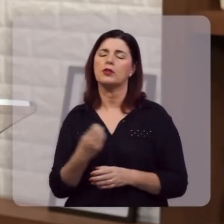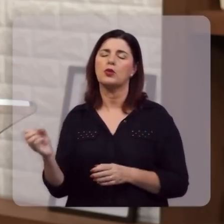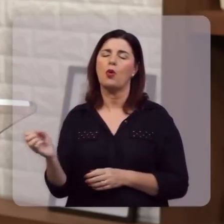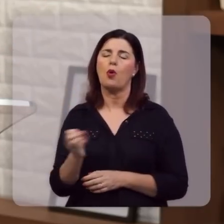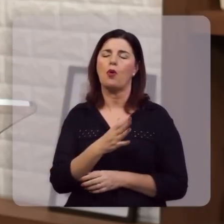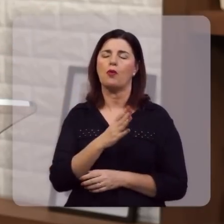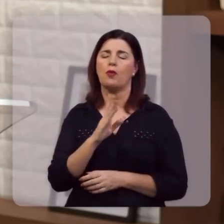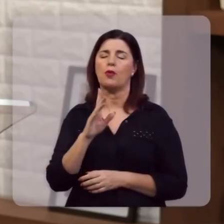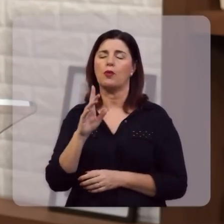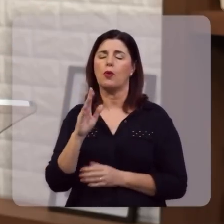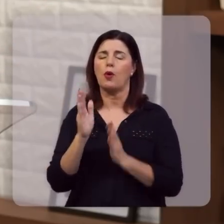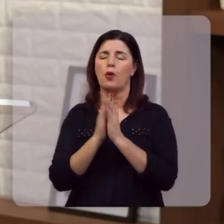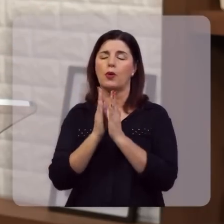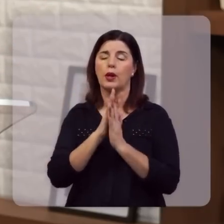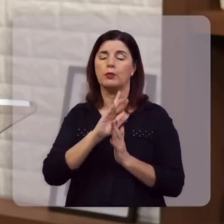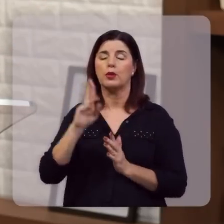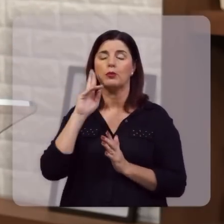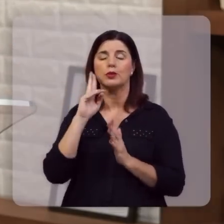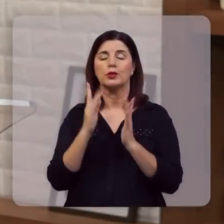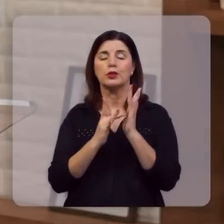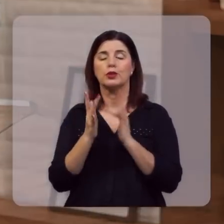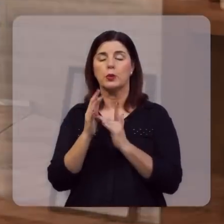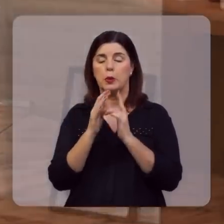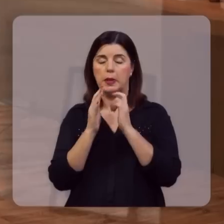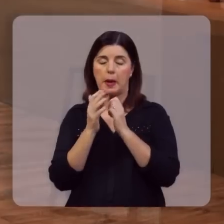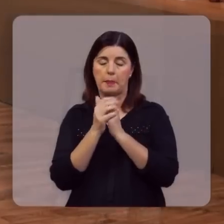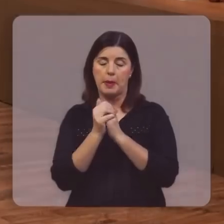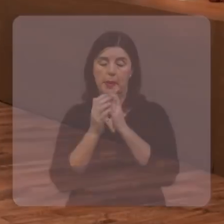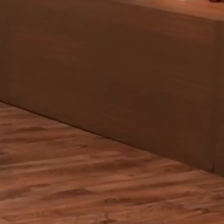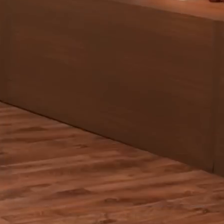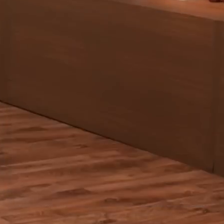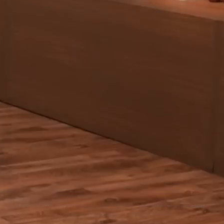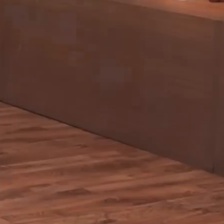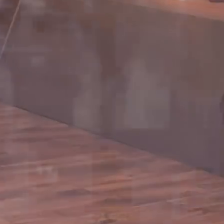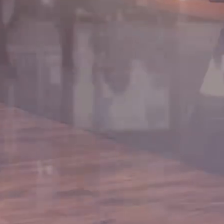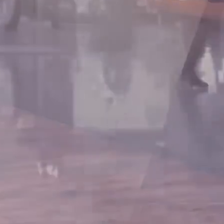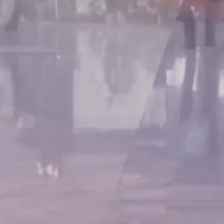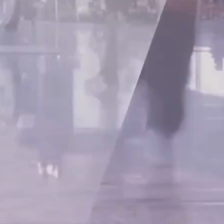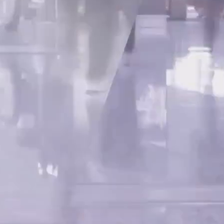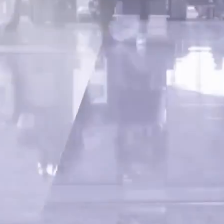nossa nação. Oramos assim em nome de Jesus. Amém.